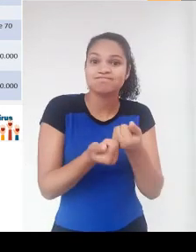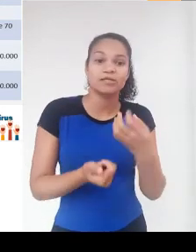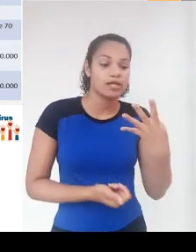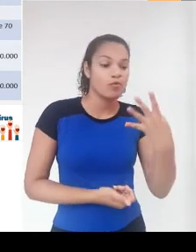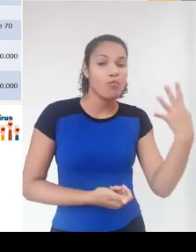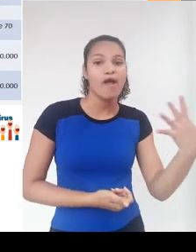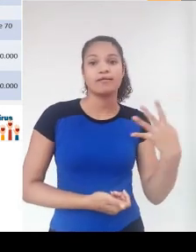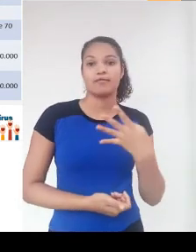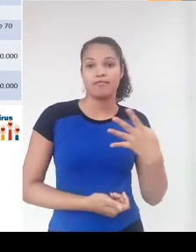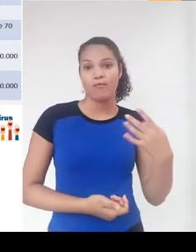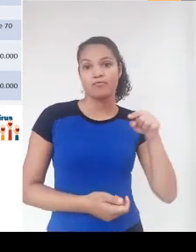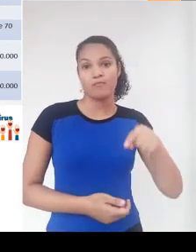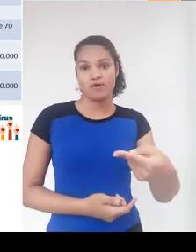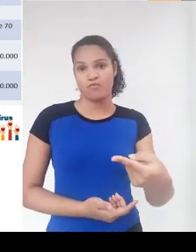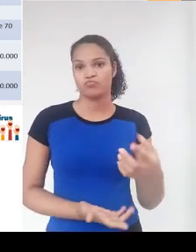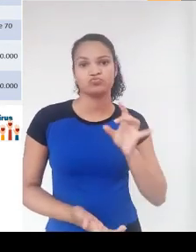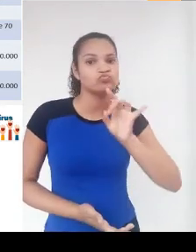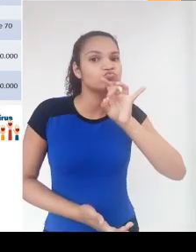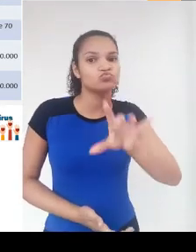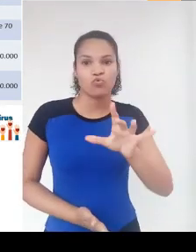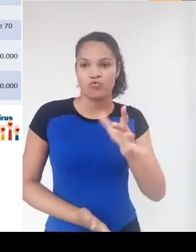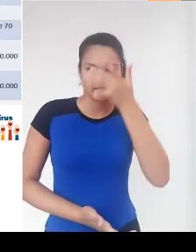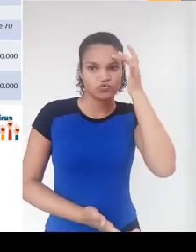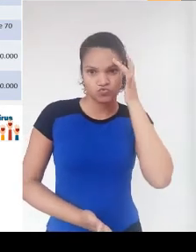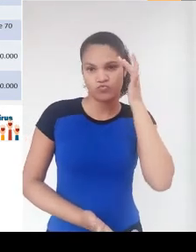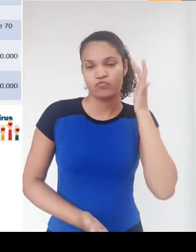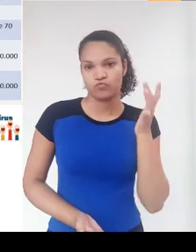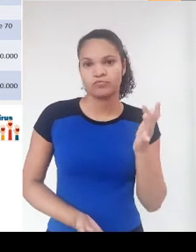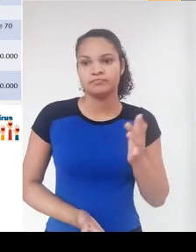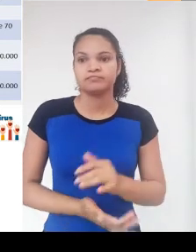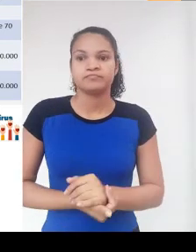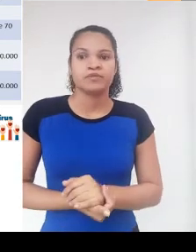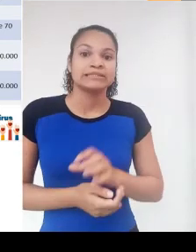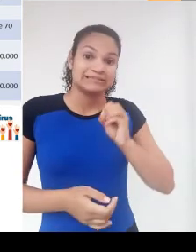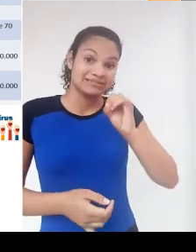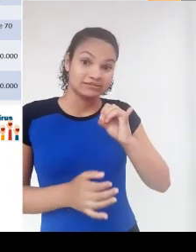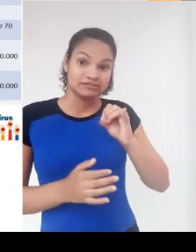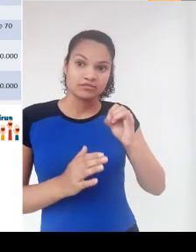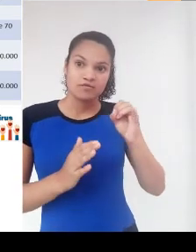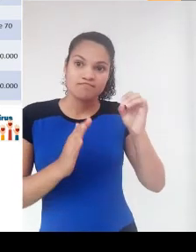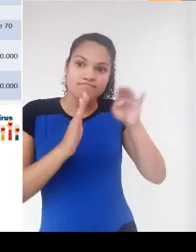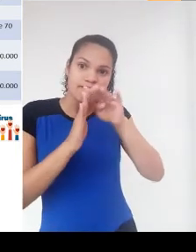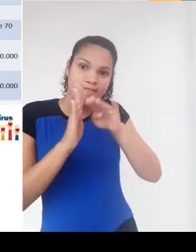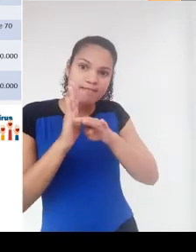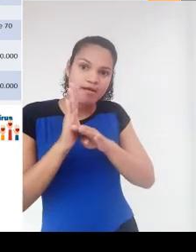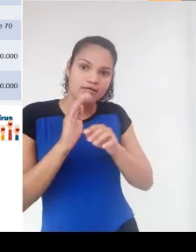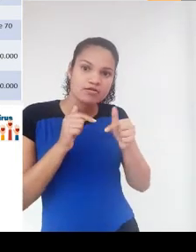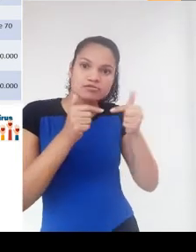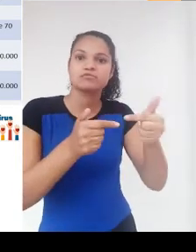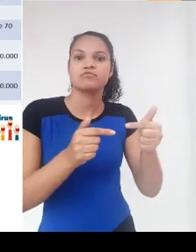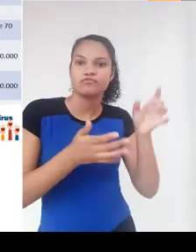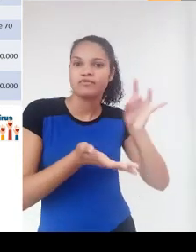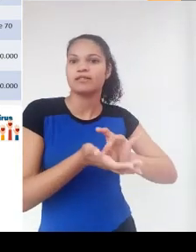teríamos aproximadamente, em cima das modelagens matemáticas desse estudo, 44, 45 mil mortes,